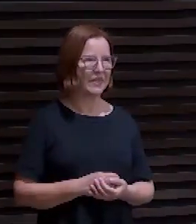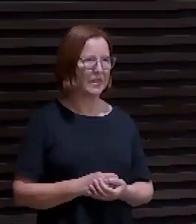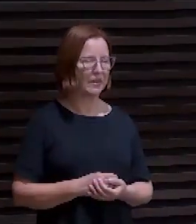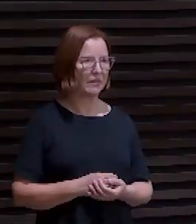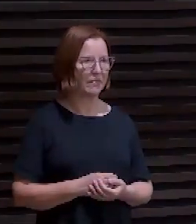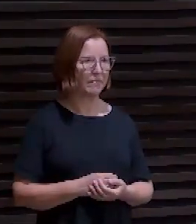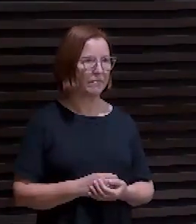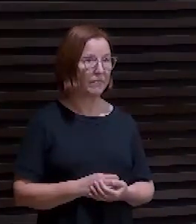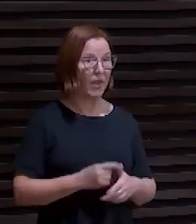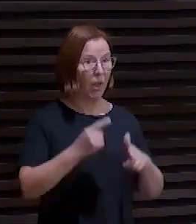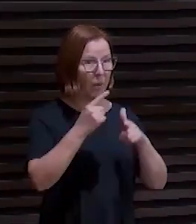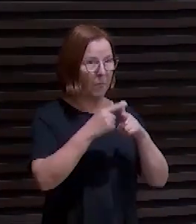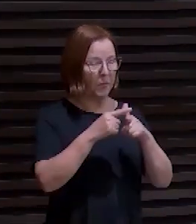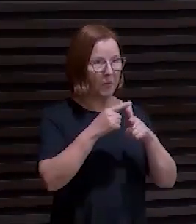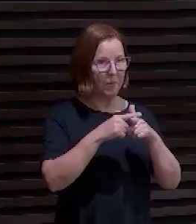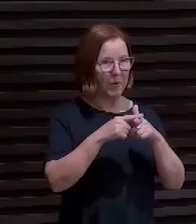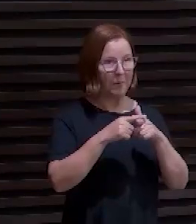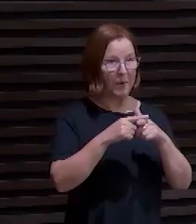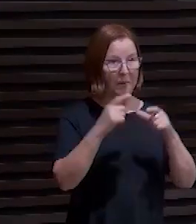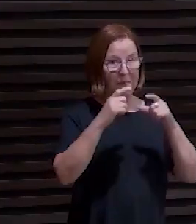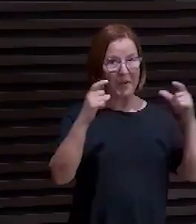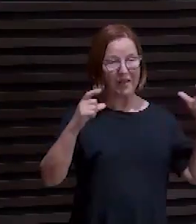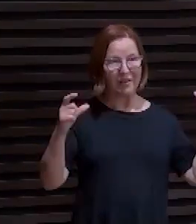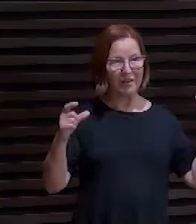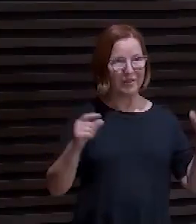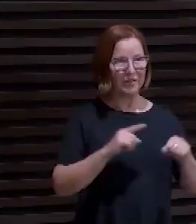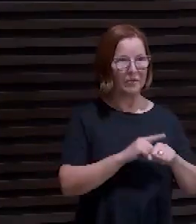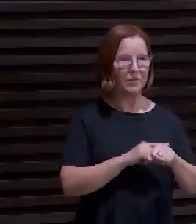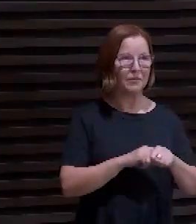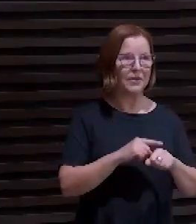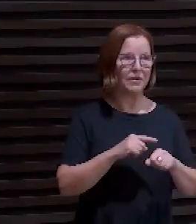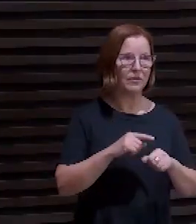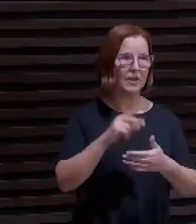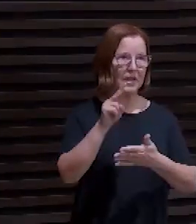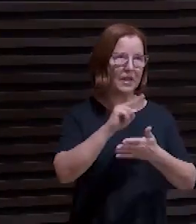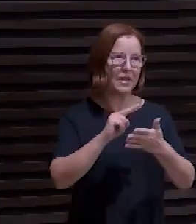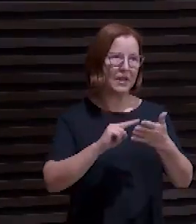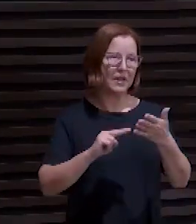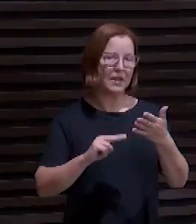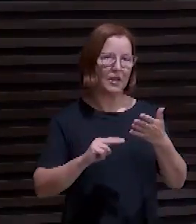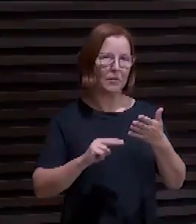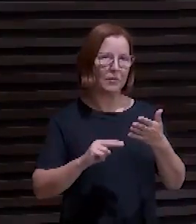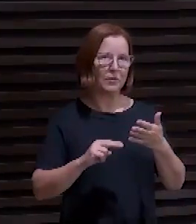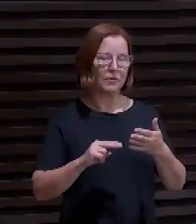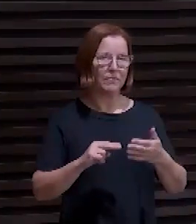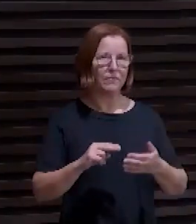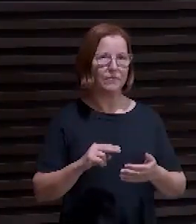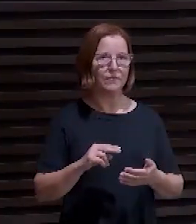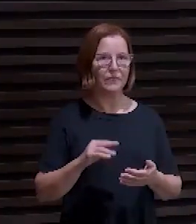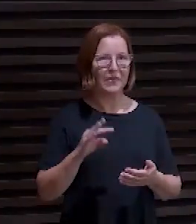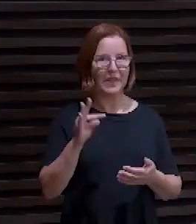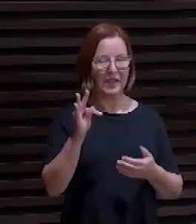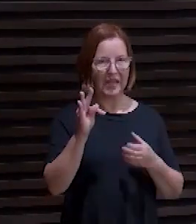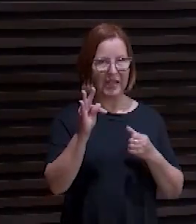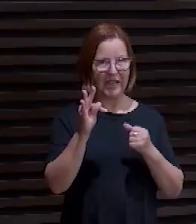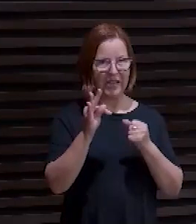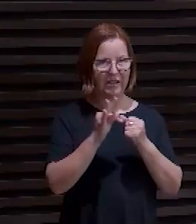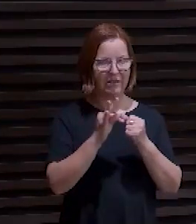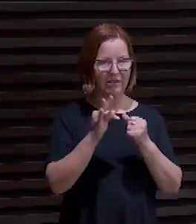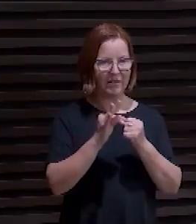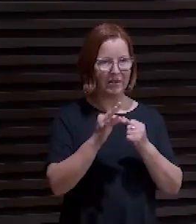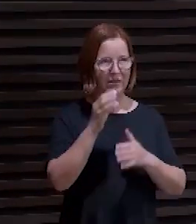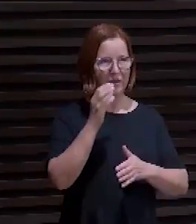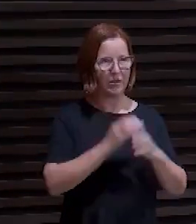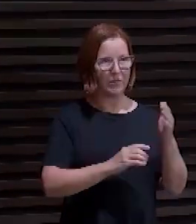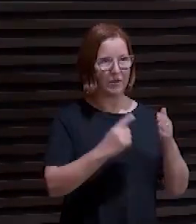O problema se torna ainda maior quando nós lemos em Tiago capítulo 1, versículos 14